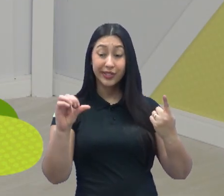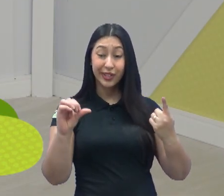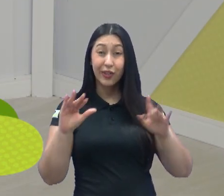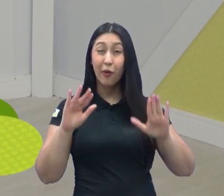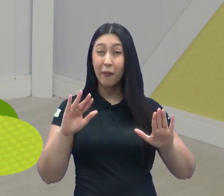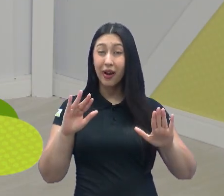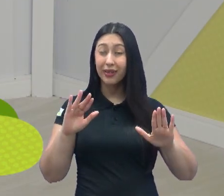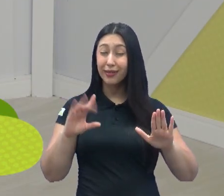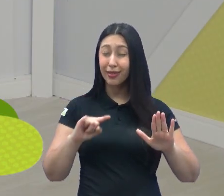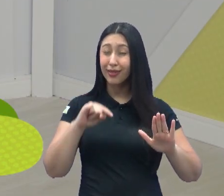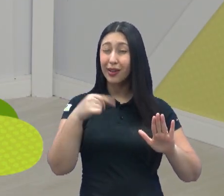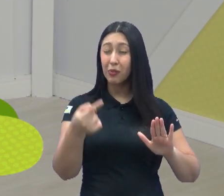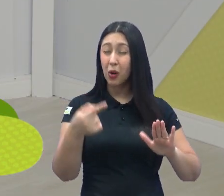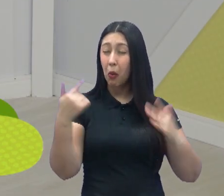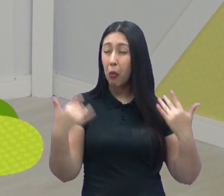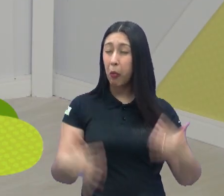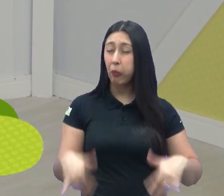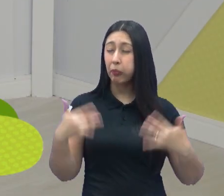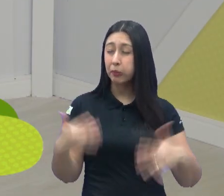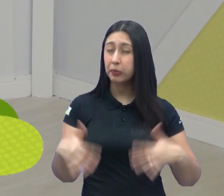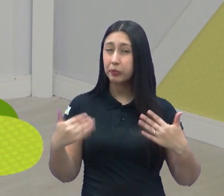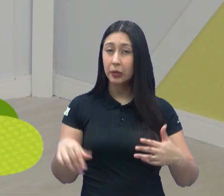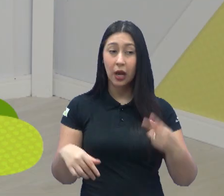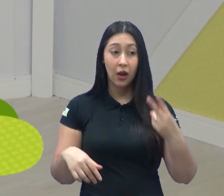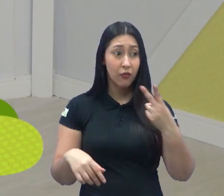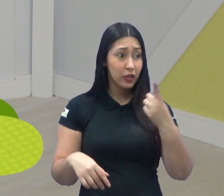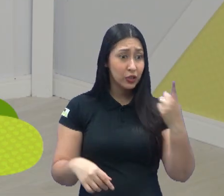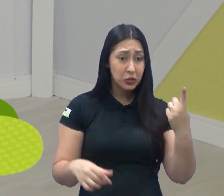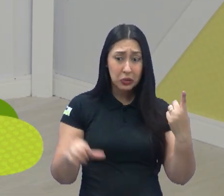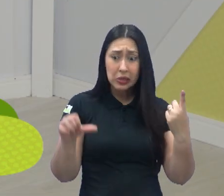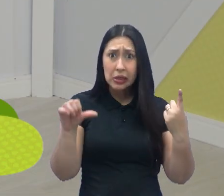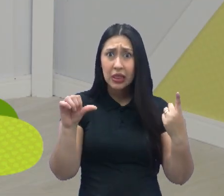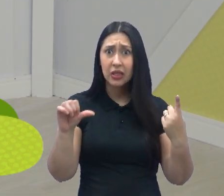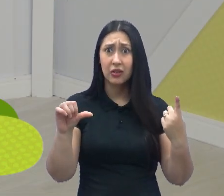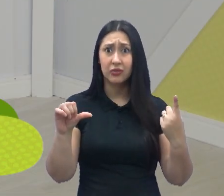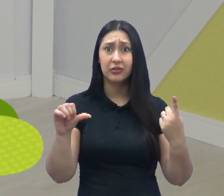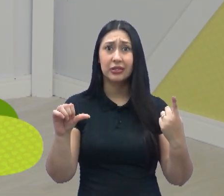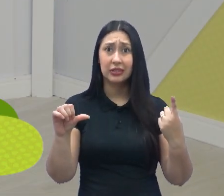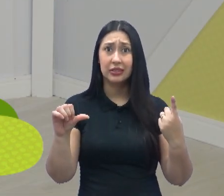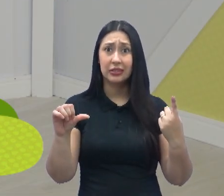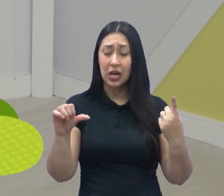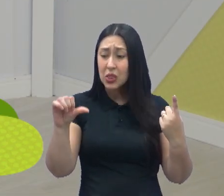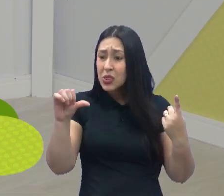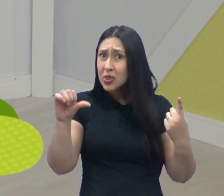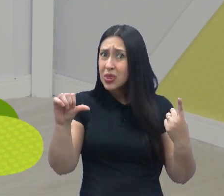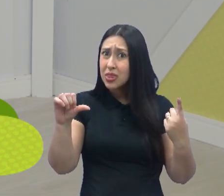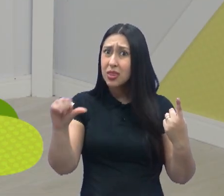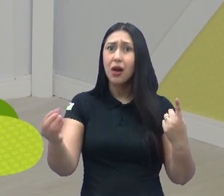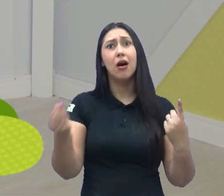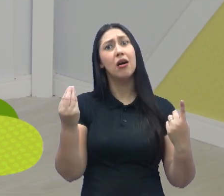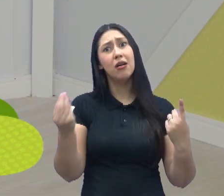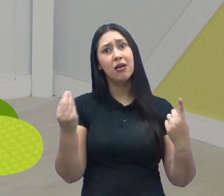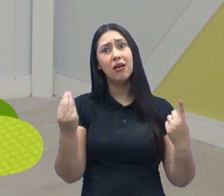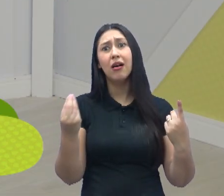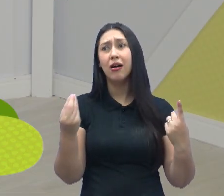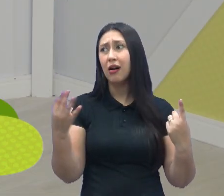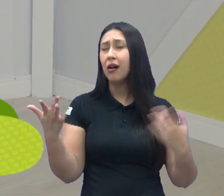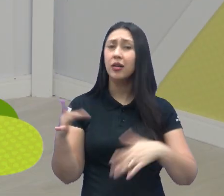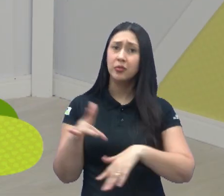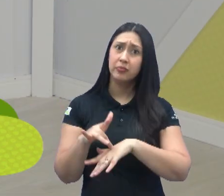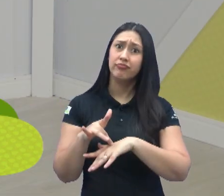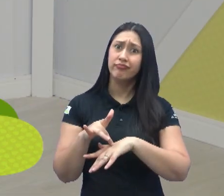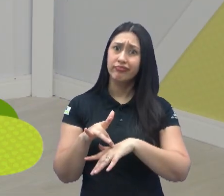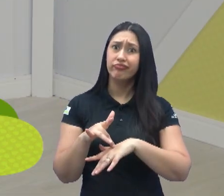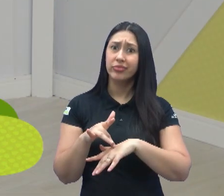quarto, meu amigo, foi uma sacolada. 21-9 para a equipe do Corinthians. 9 pontos, não dá, é placar de chupetinha, diria o professor Dalvi